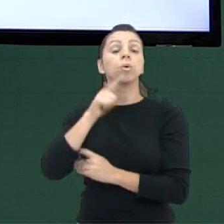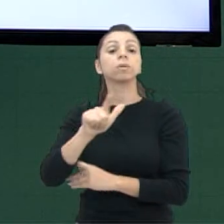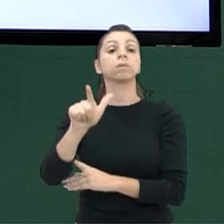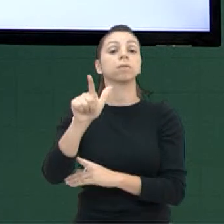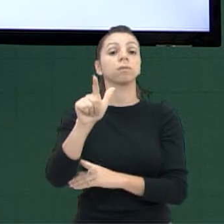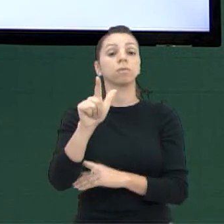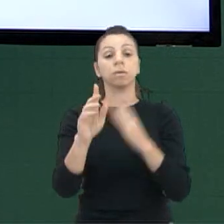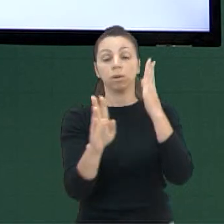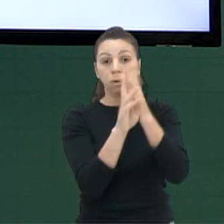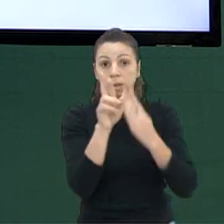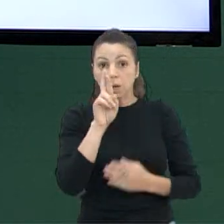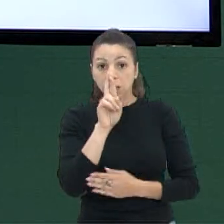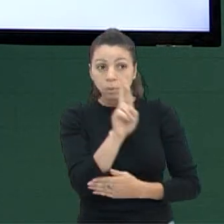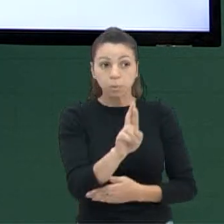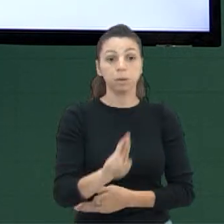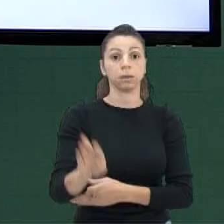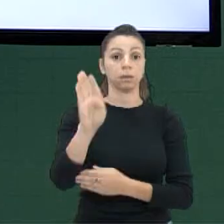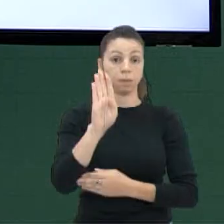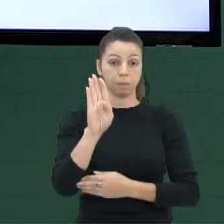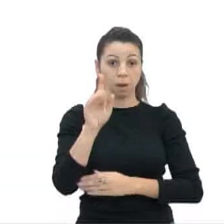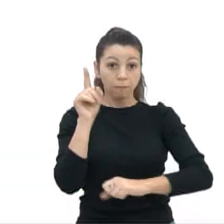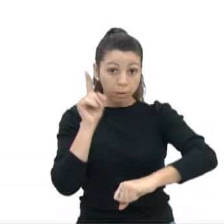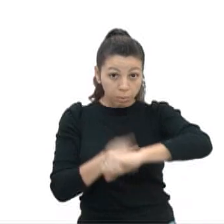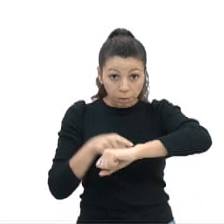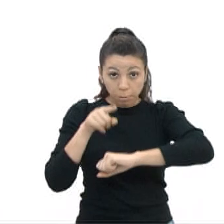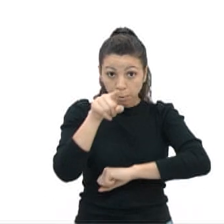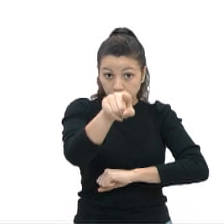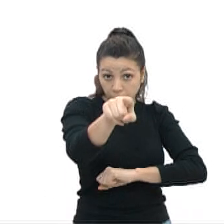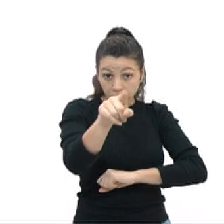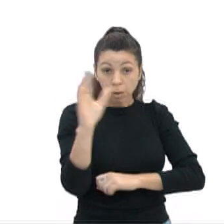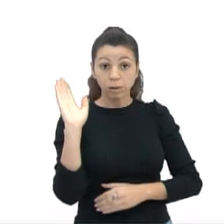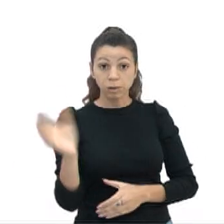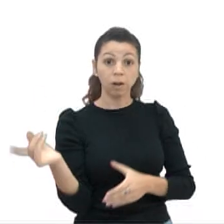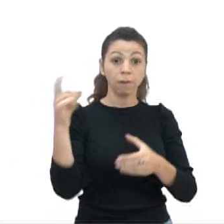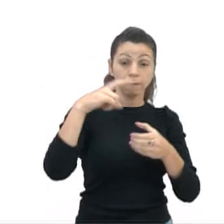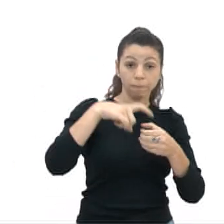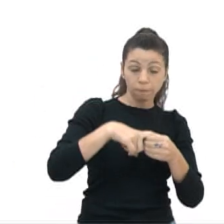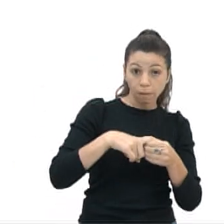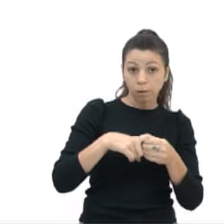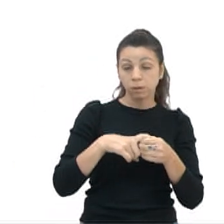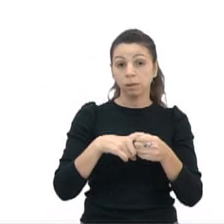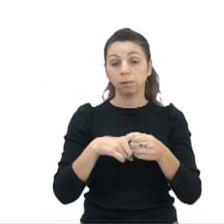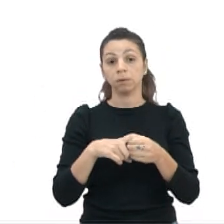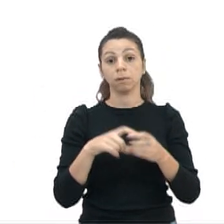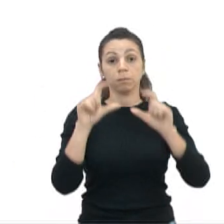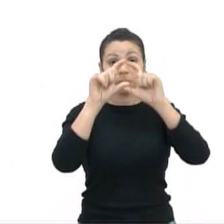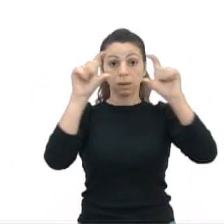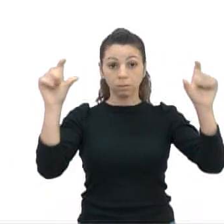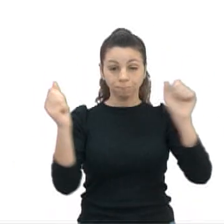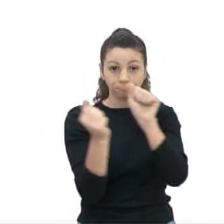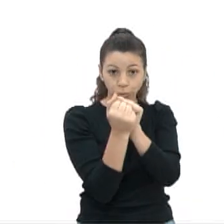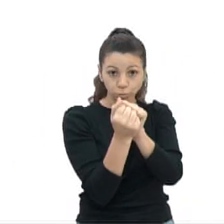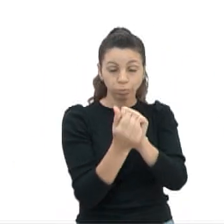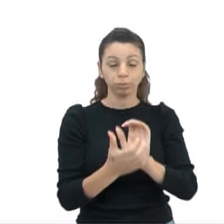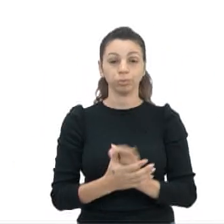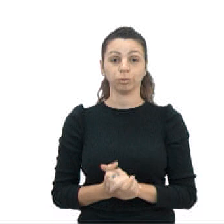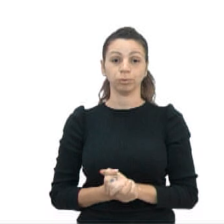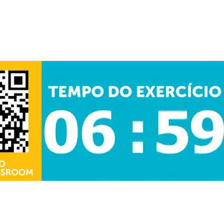a letra B. Eu vou dar um tempo para vocês resolverem e a gente já volta com a questão para resolver.